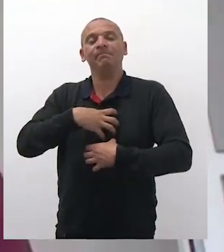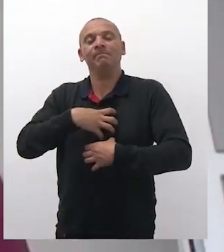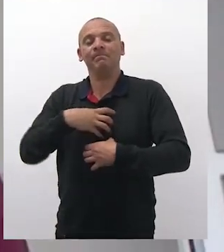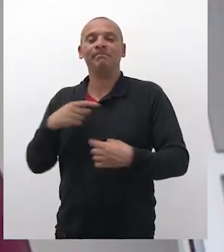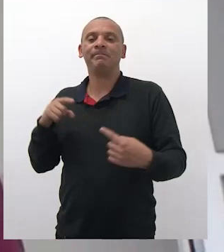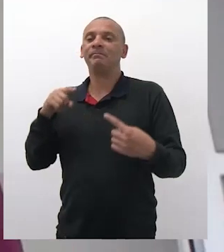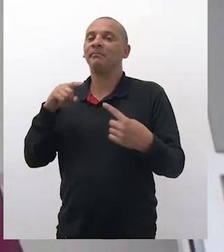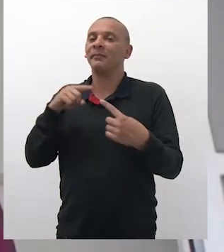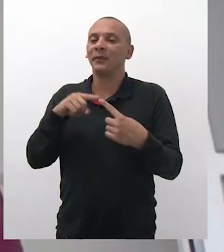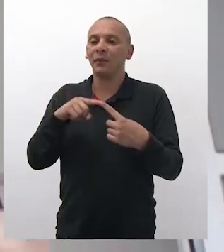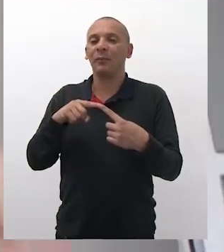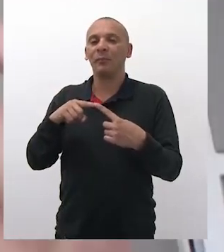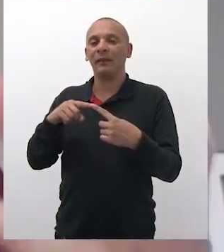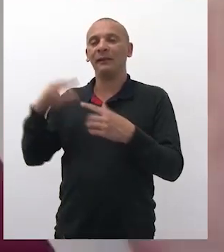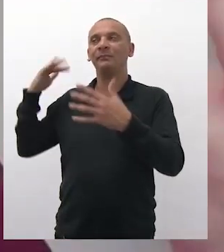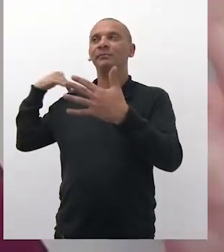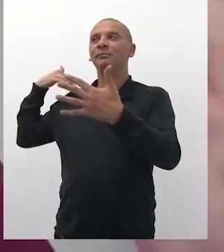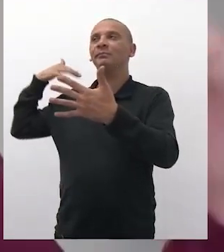da